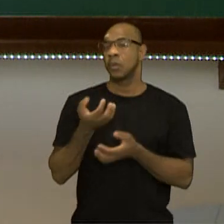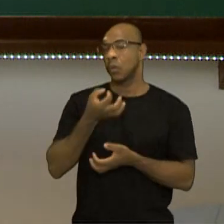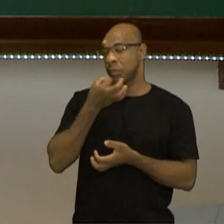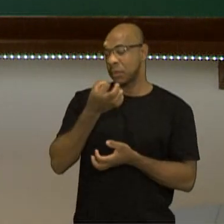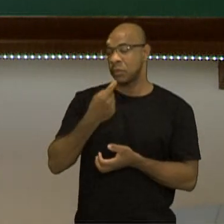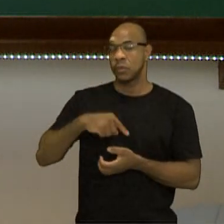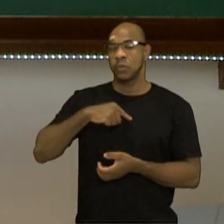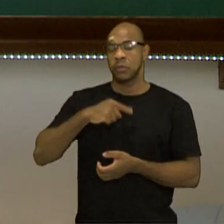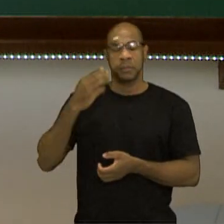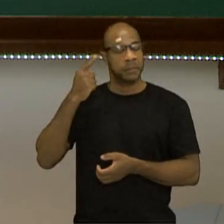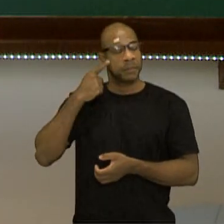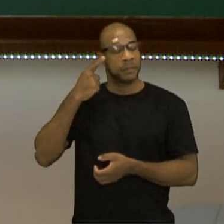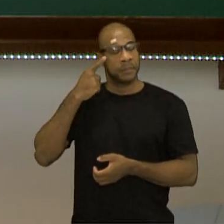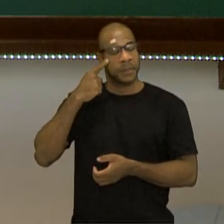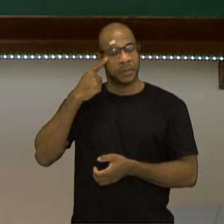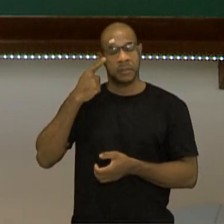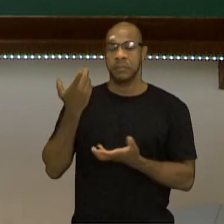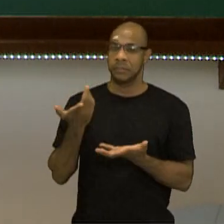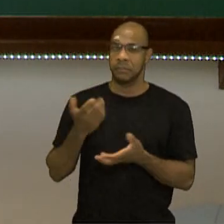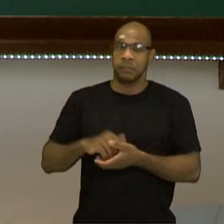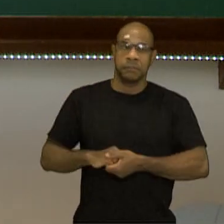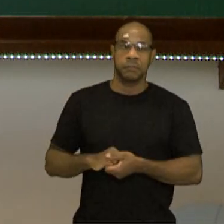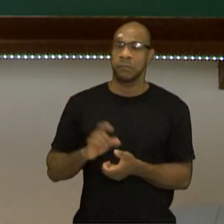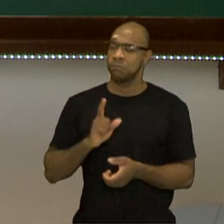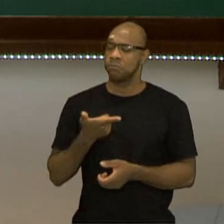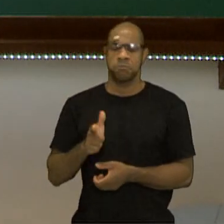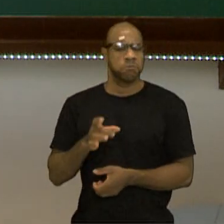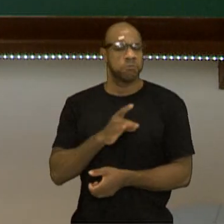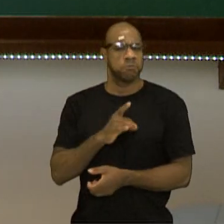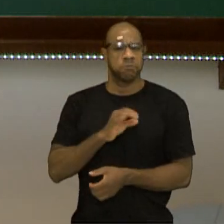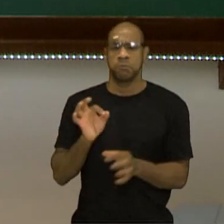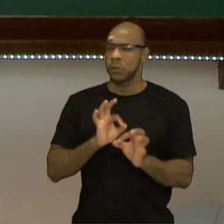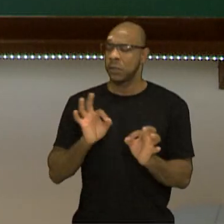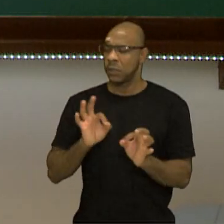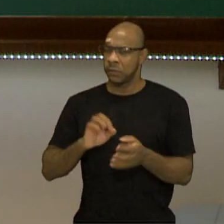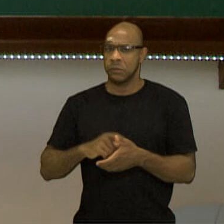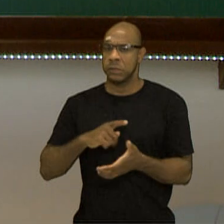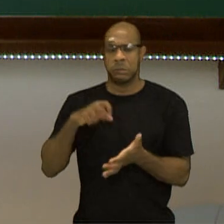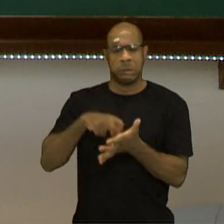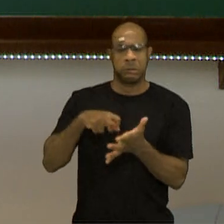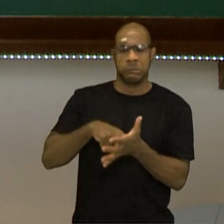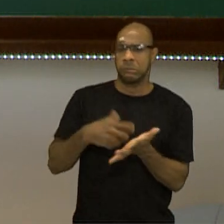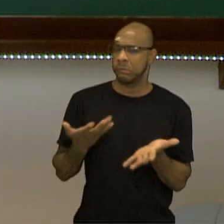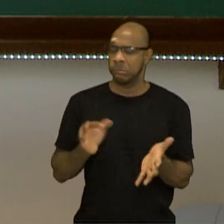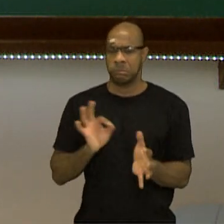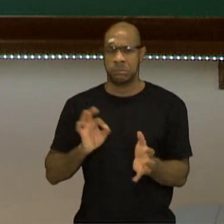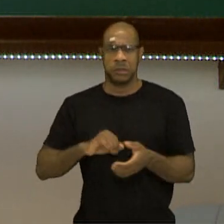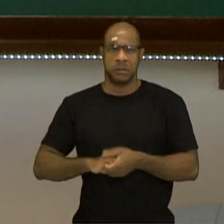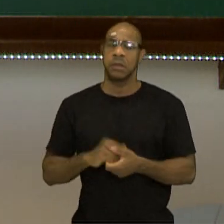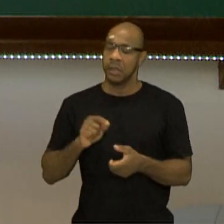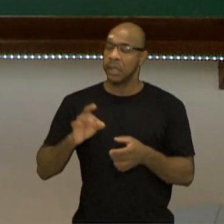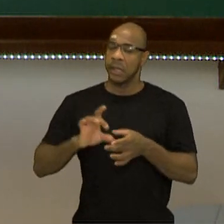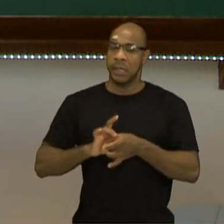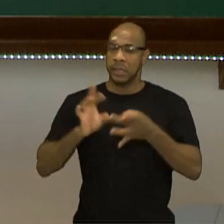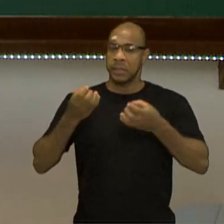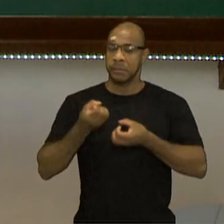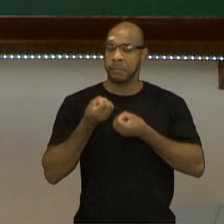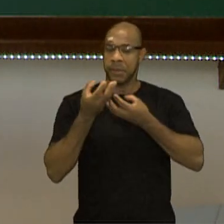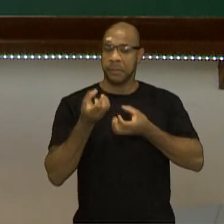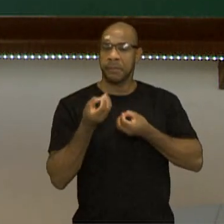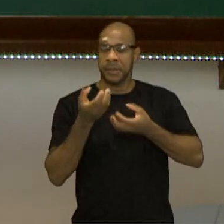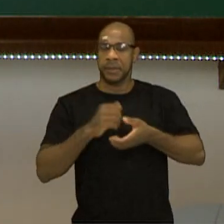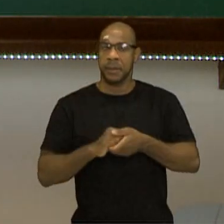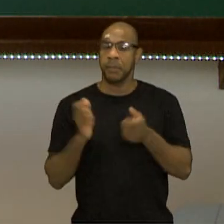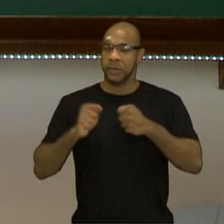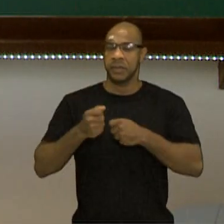aquilo que nós pensamos, sem que tenhamos medo de ser punido por isso. Tá? Isso é liberdade de expressão. É eu